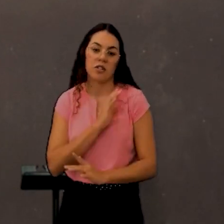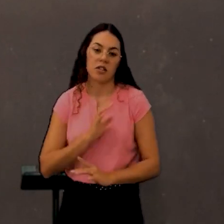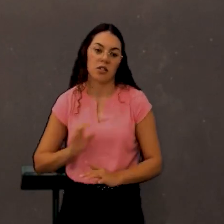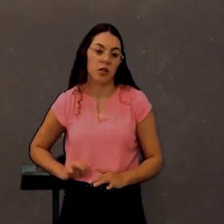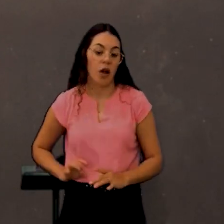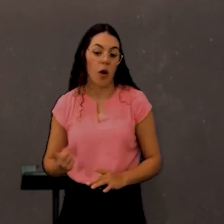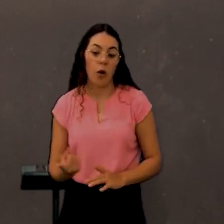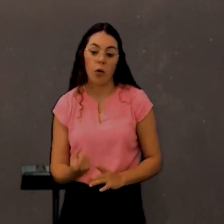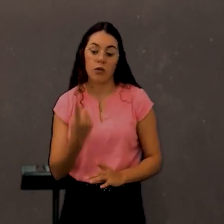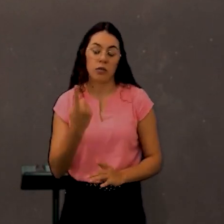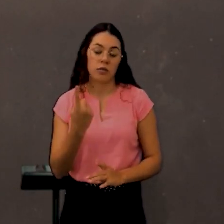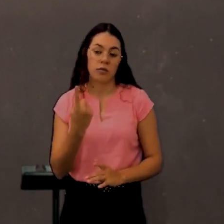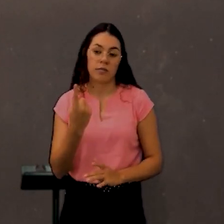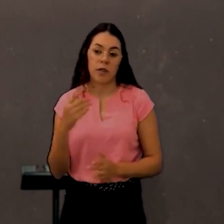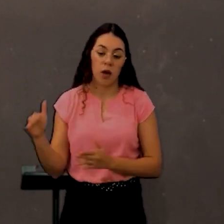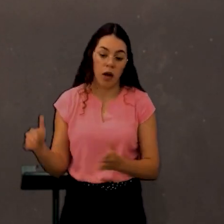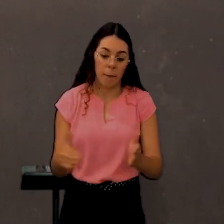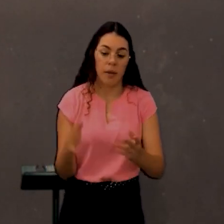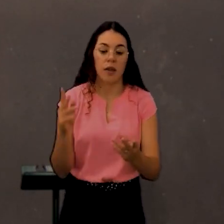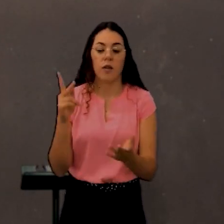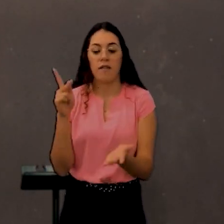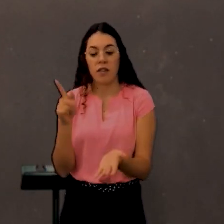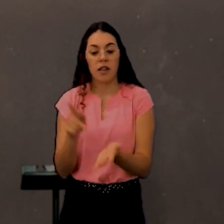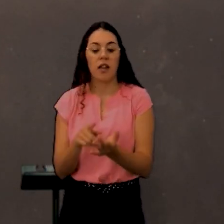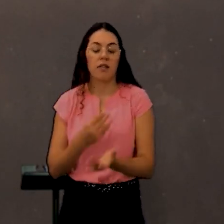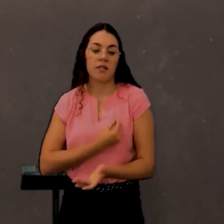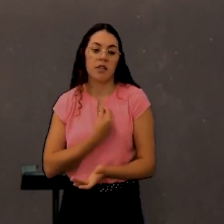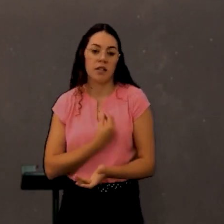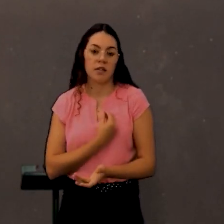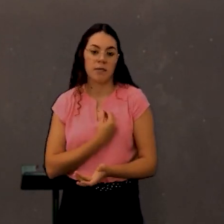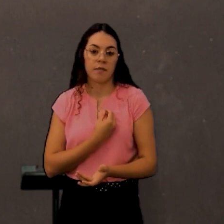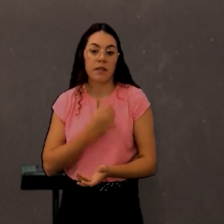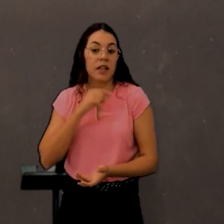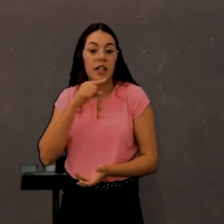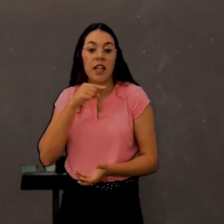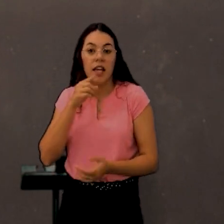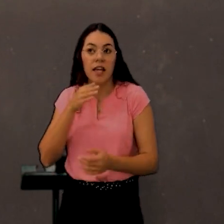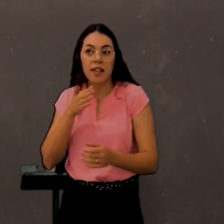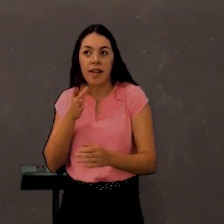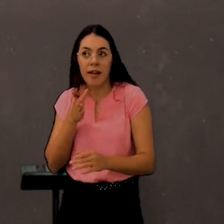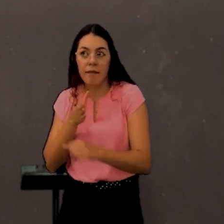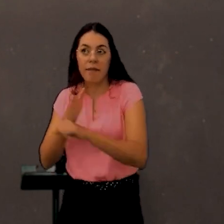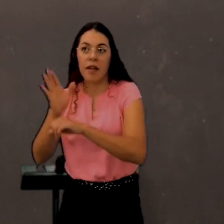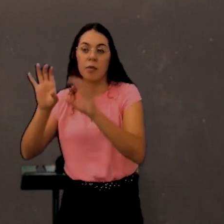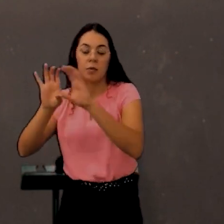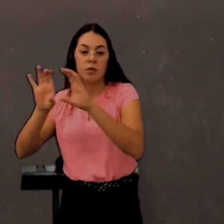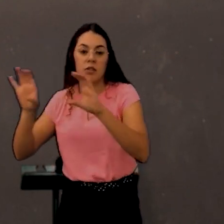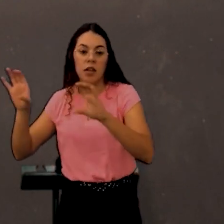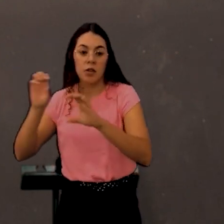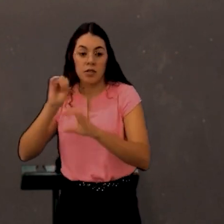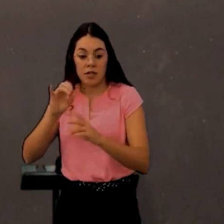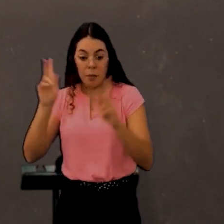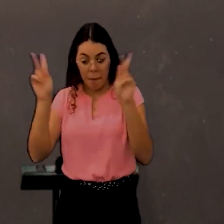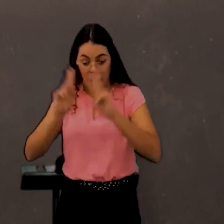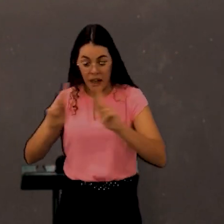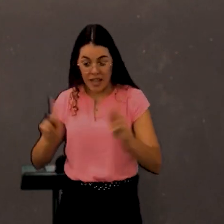Cristo. É o caminho, a verdade e a vida. Ninguém vai ao Pai, ninguém terá paz com